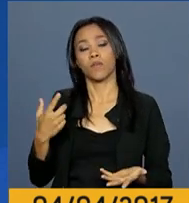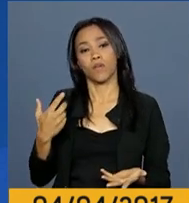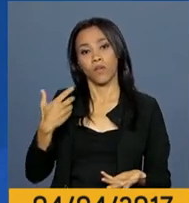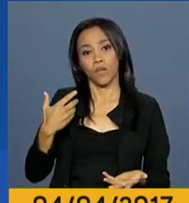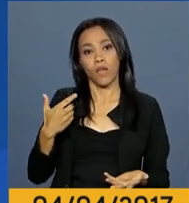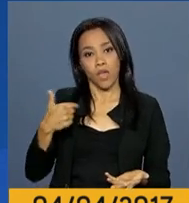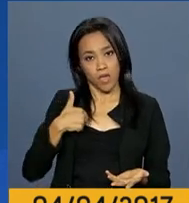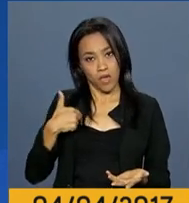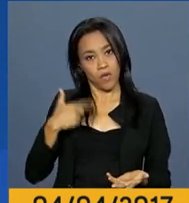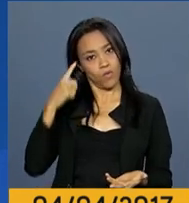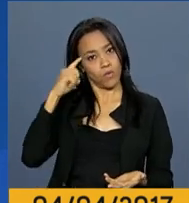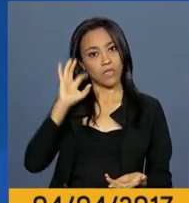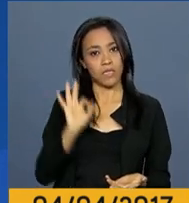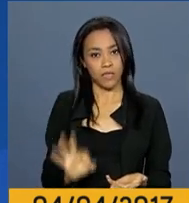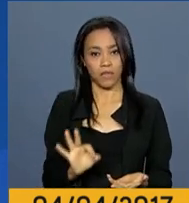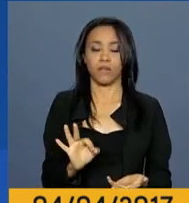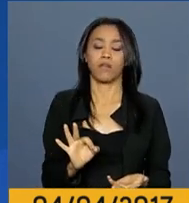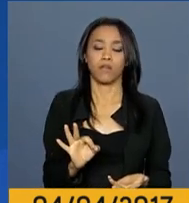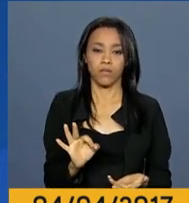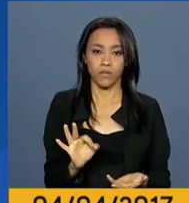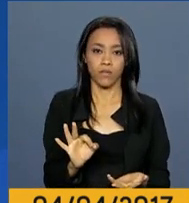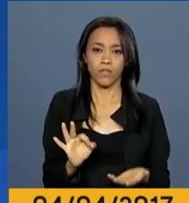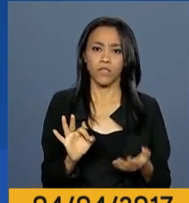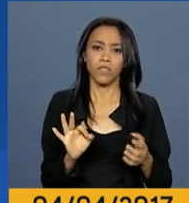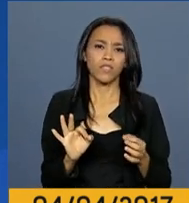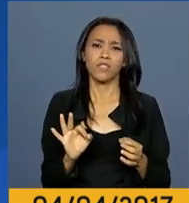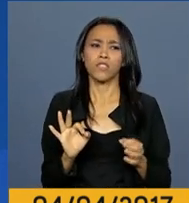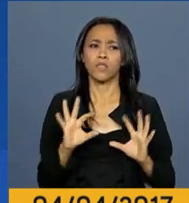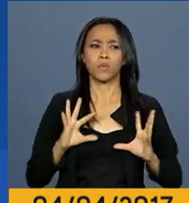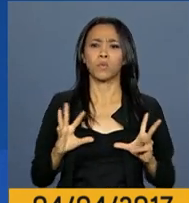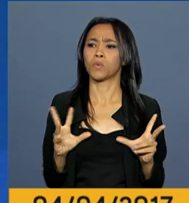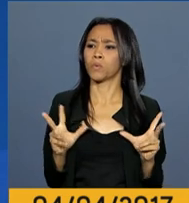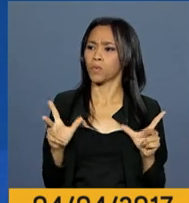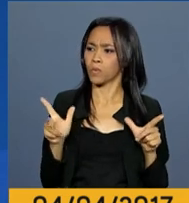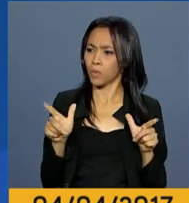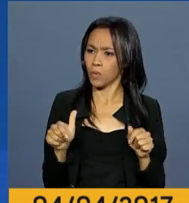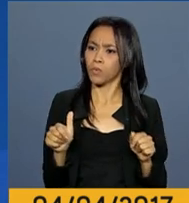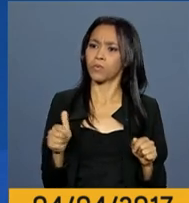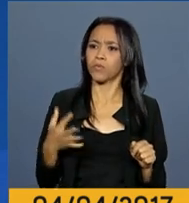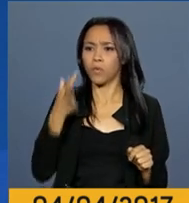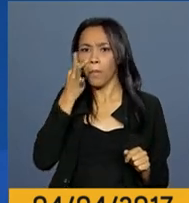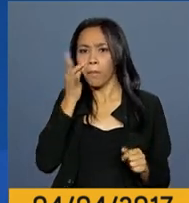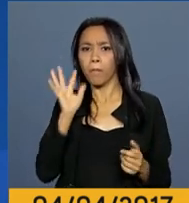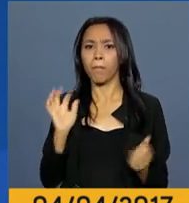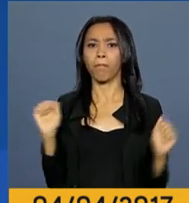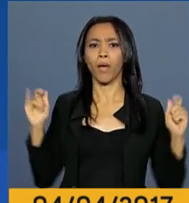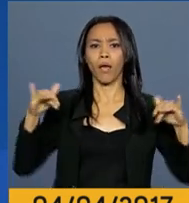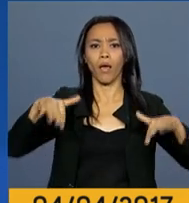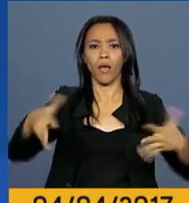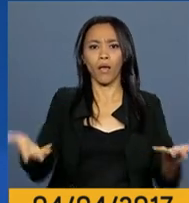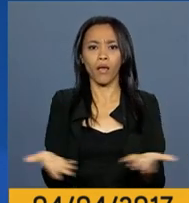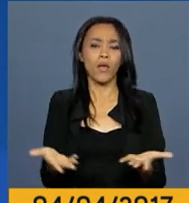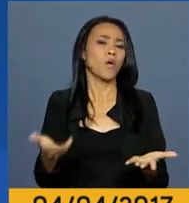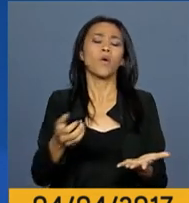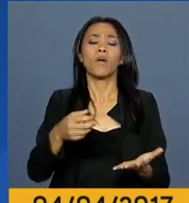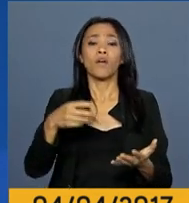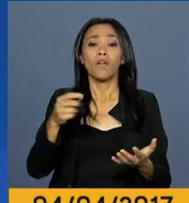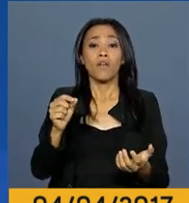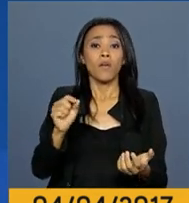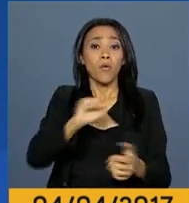e estou certo de todos aqui presentes, é fazer do Brasil um país com